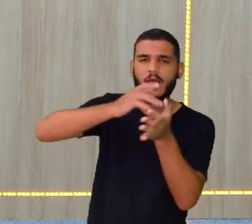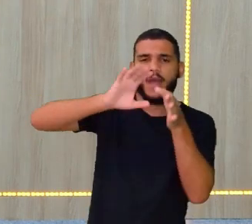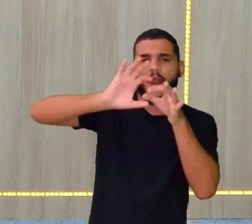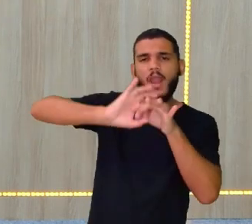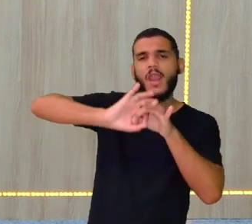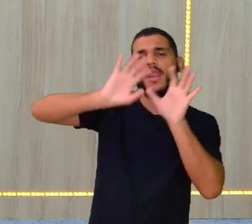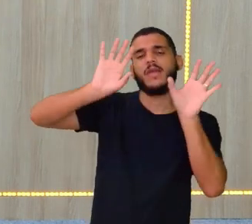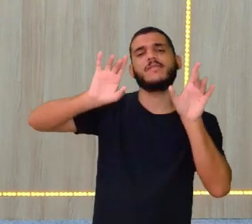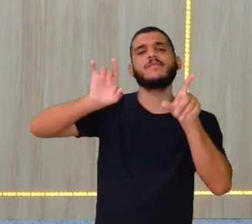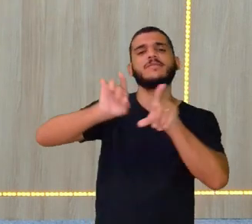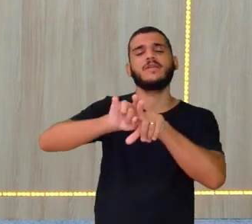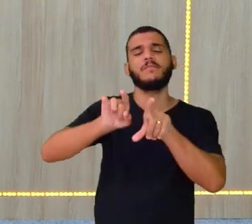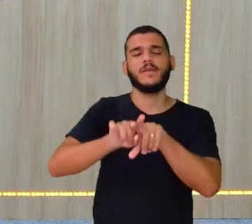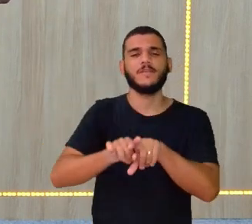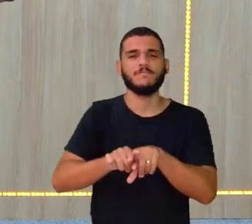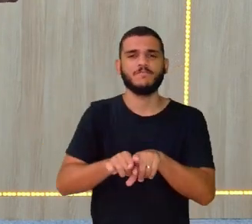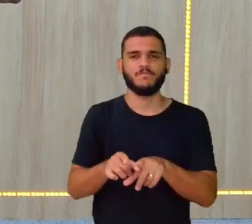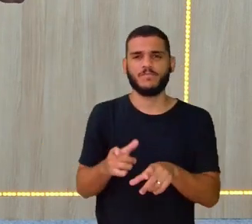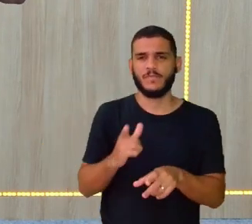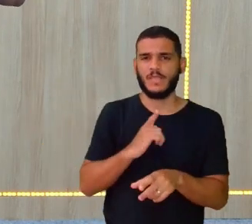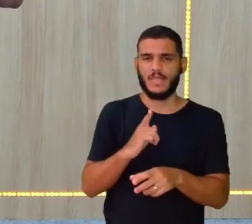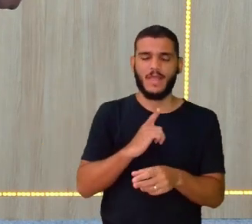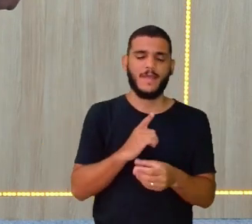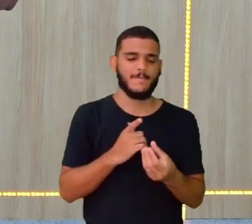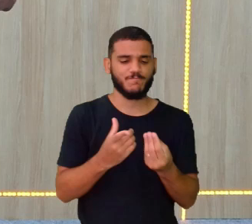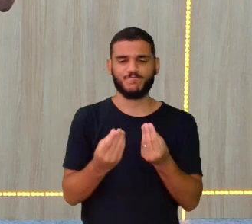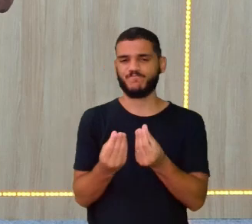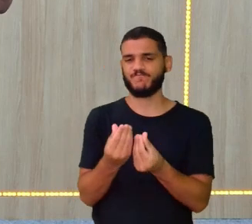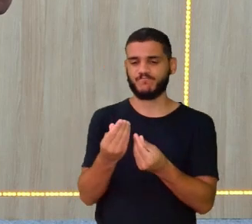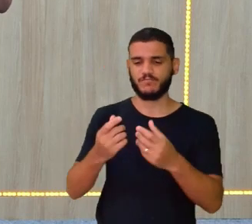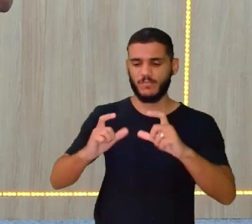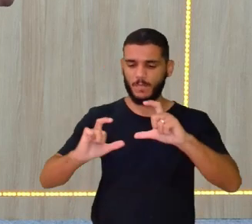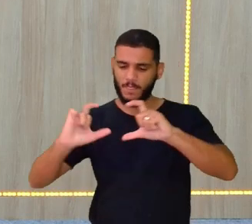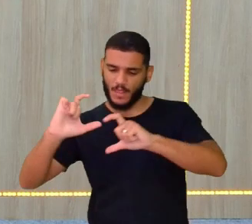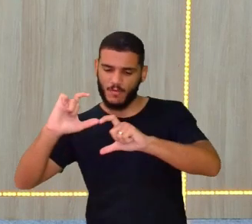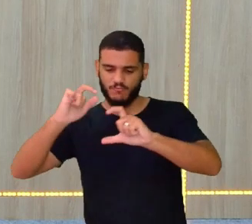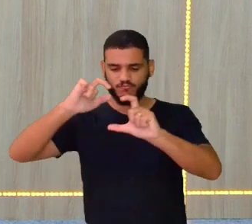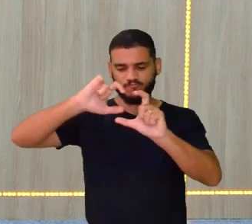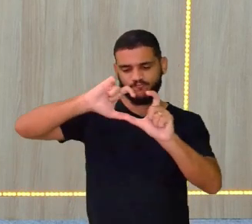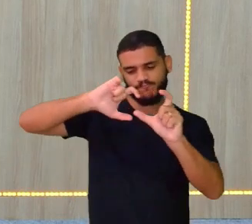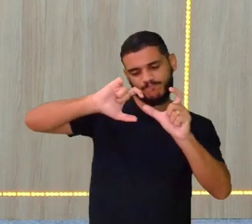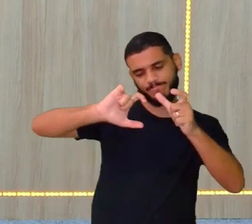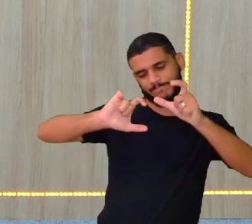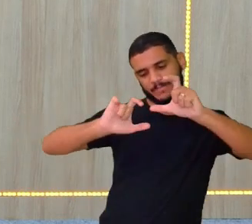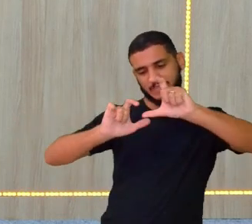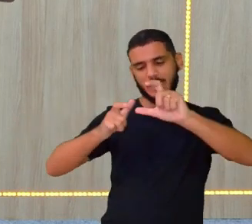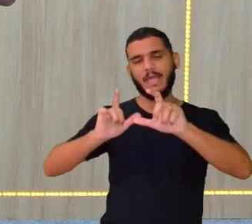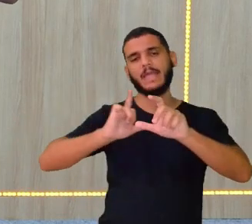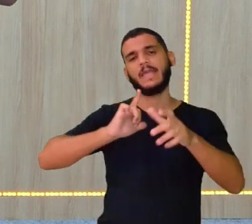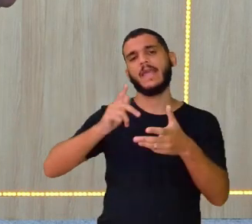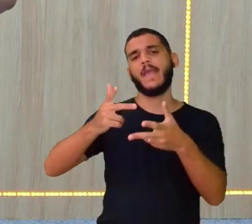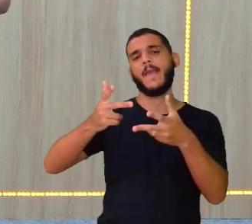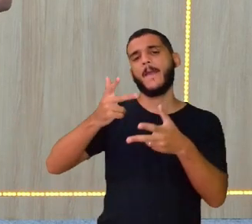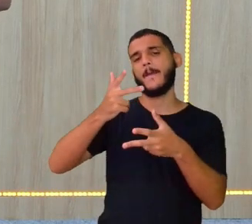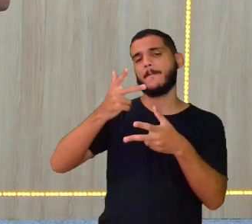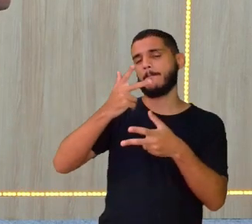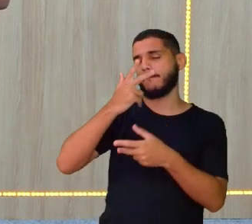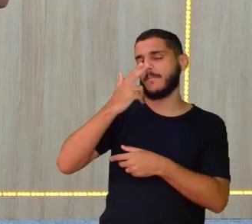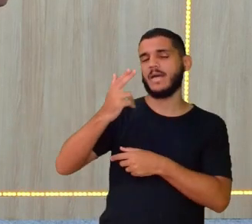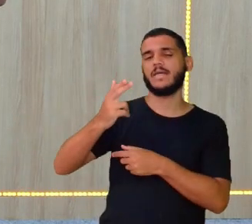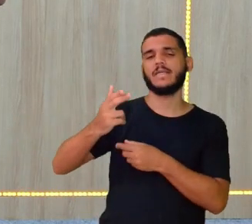é? Alguns formatos que dá vida, não é? Que aparentemente é um